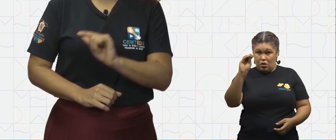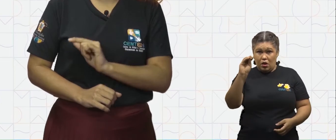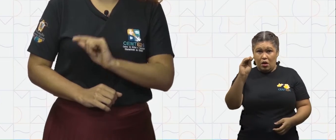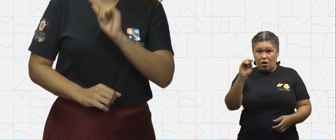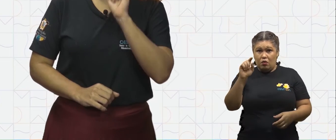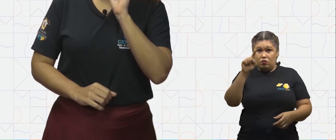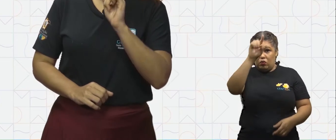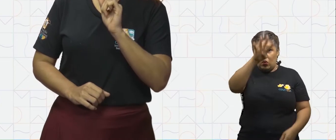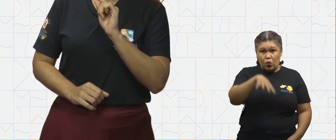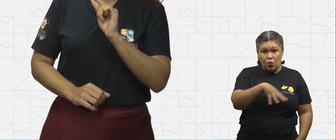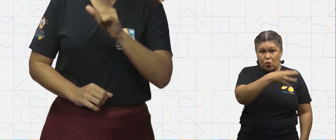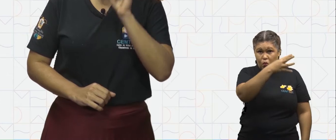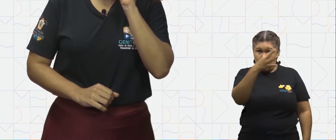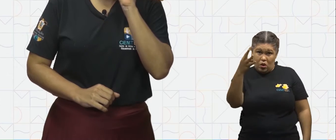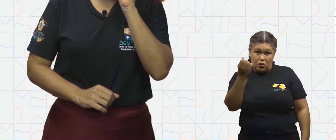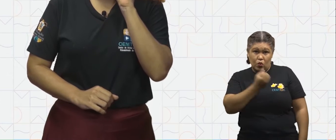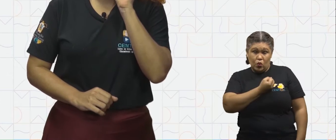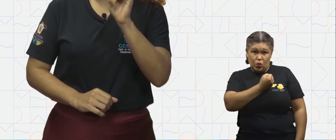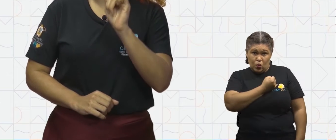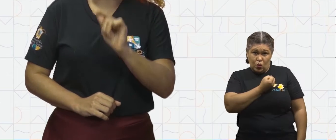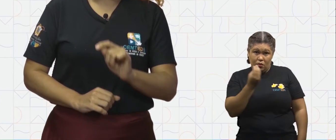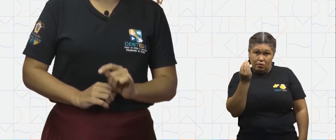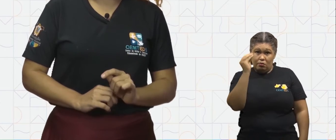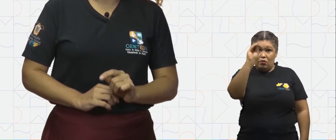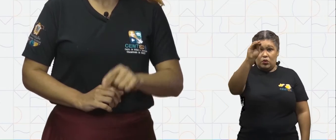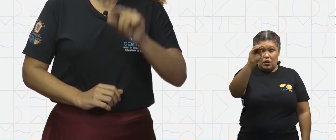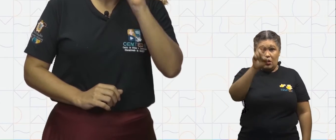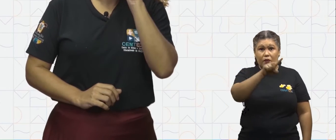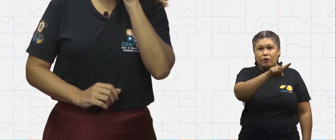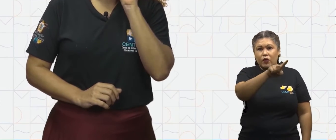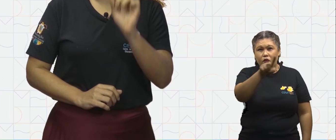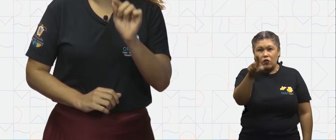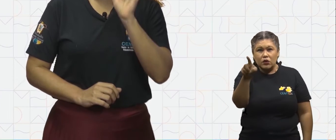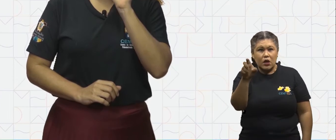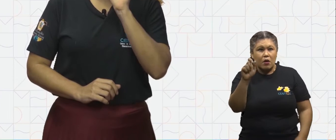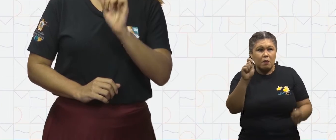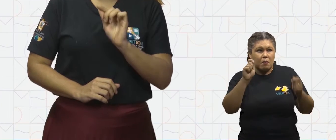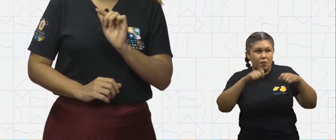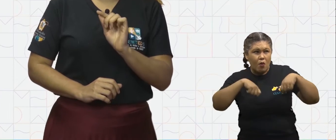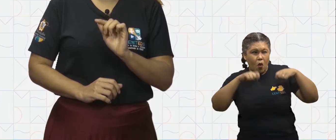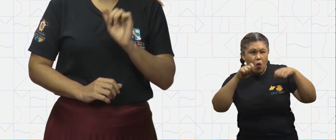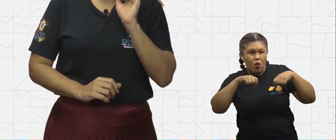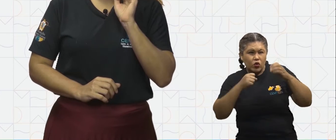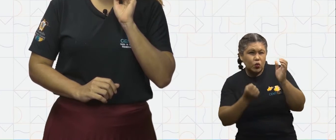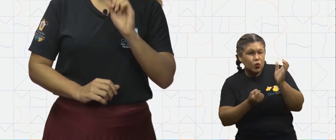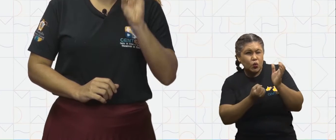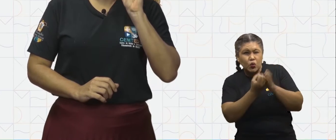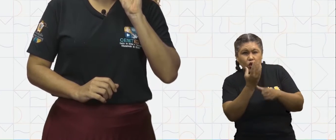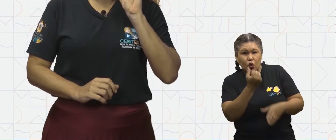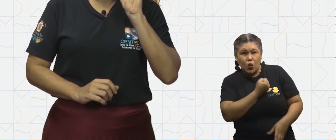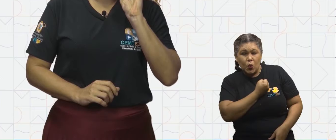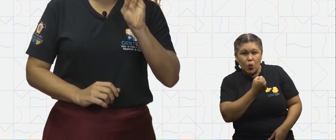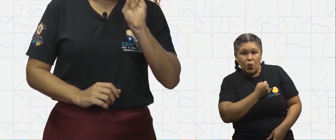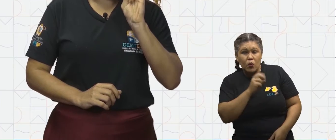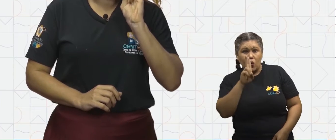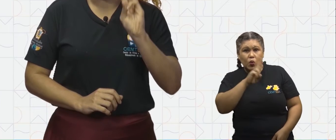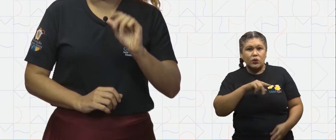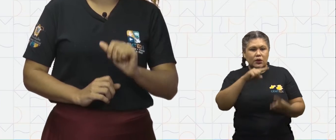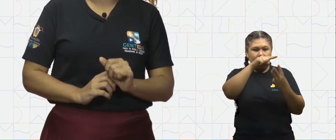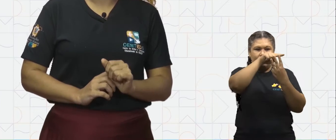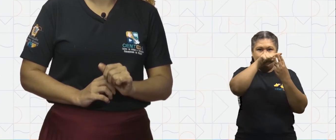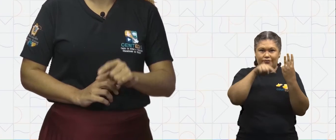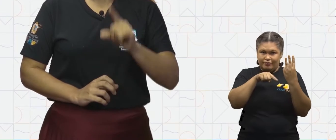um quadro com números e, a partir deles, você deverá formar números de